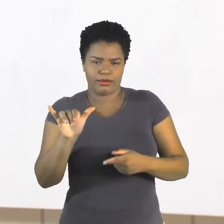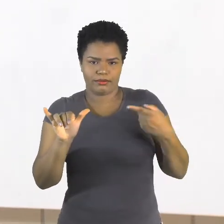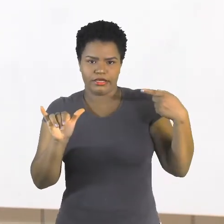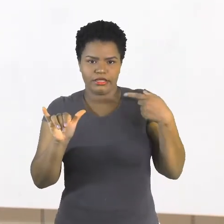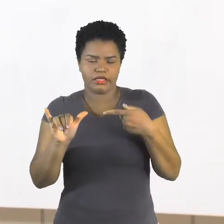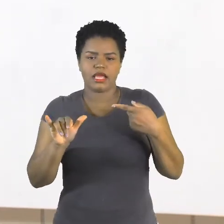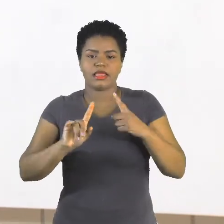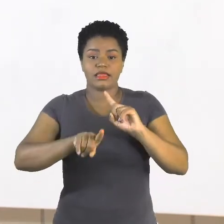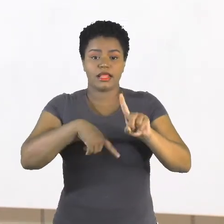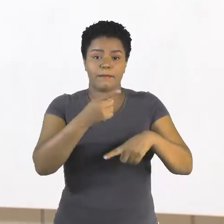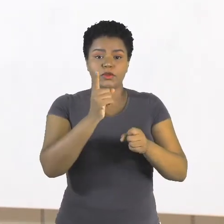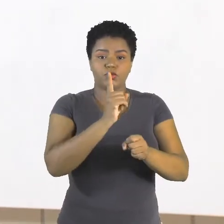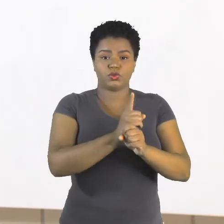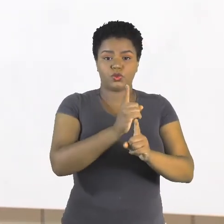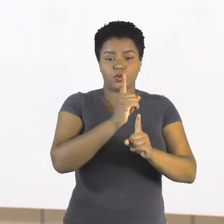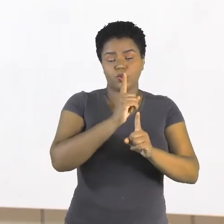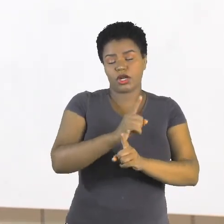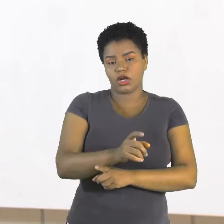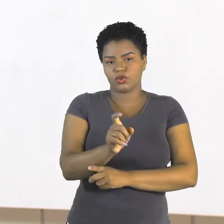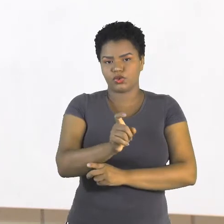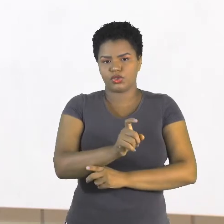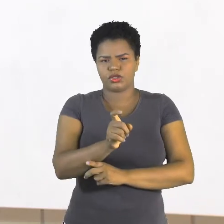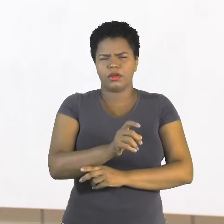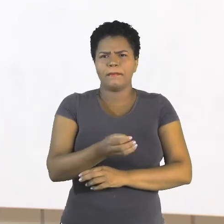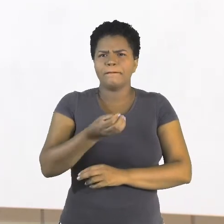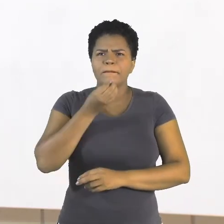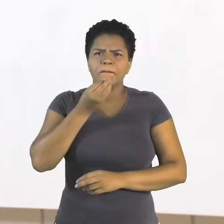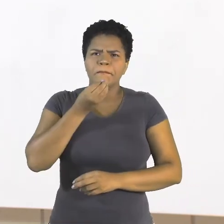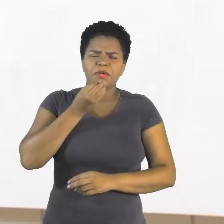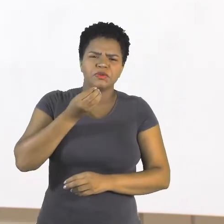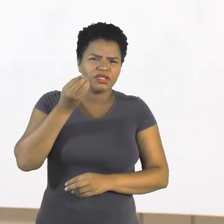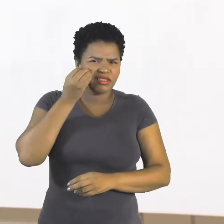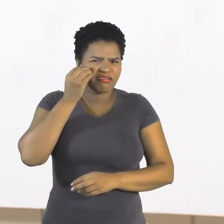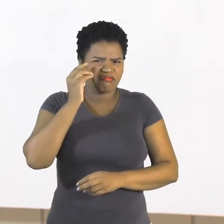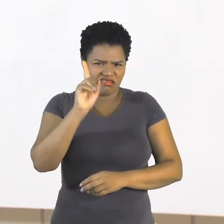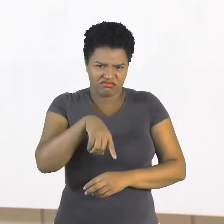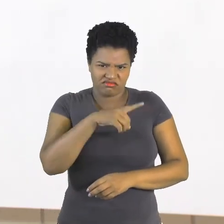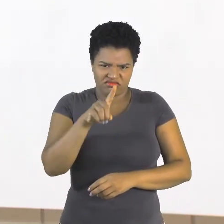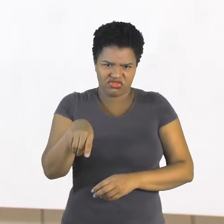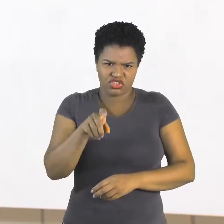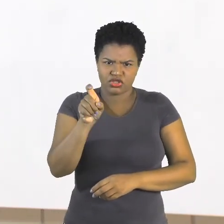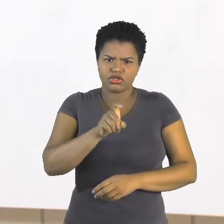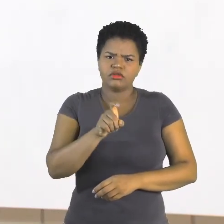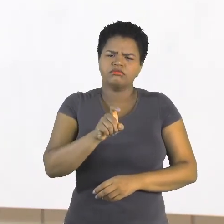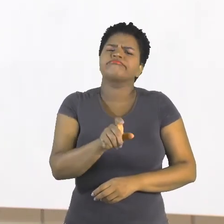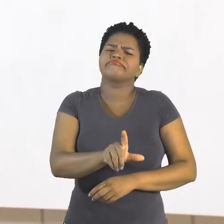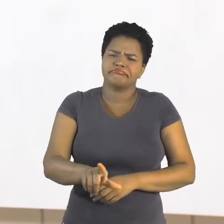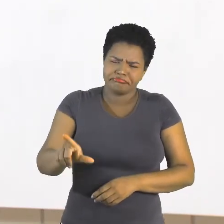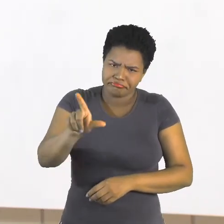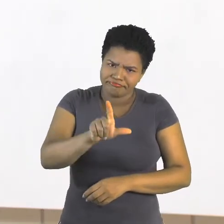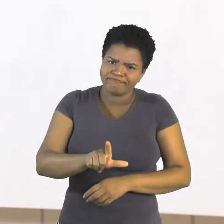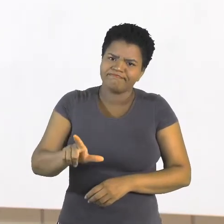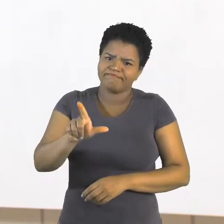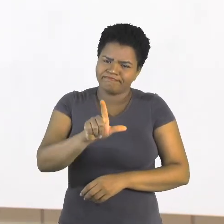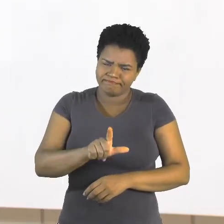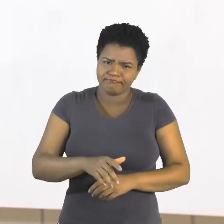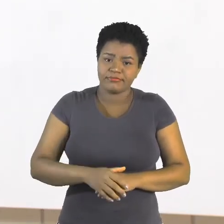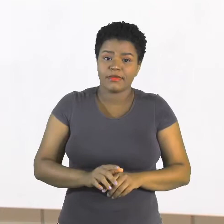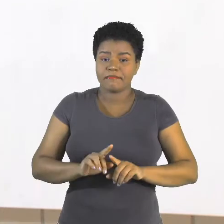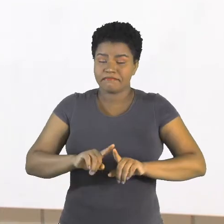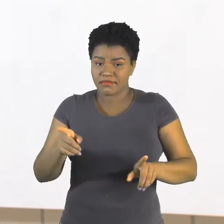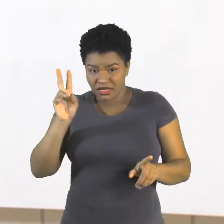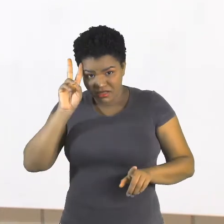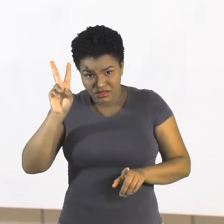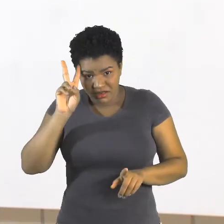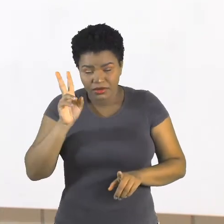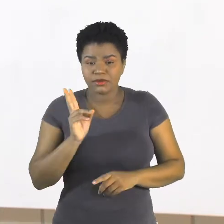encontrar o x. Professor, eu poderia ter tentado eliminar o x? Claro, mas lembrem-se de uma coisa, eu